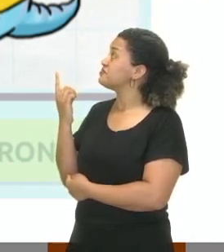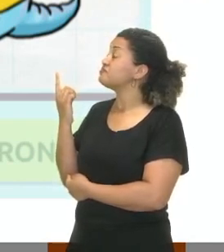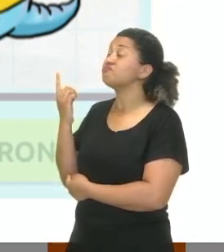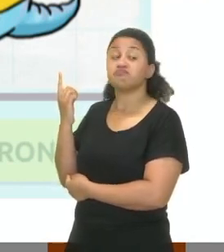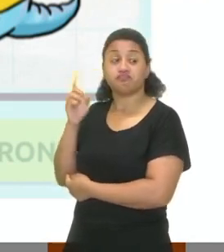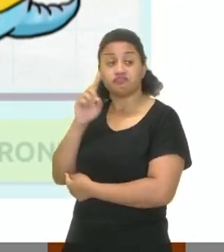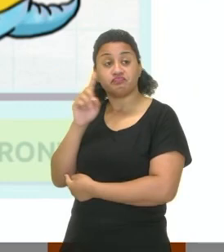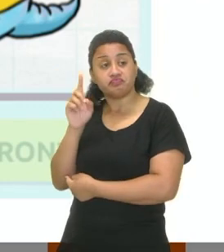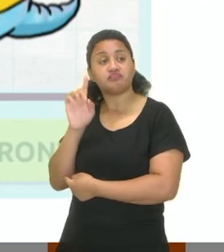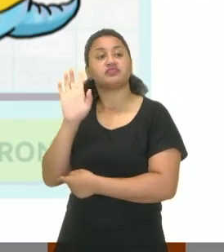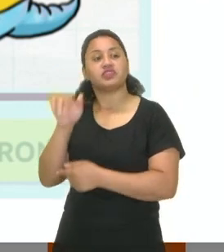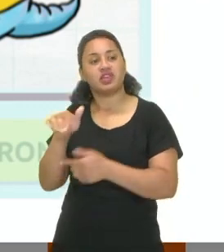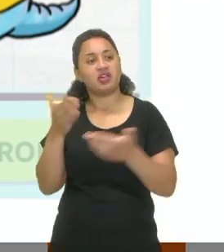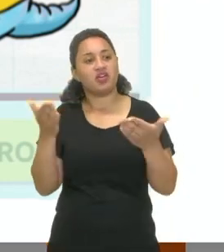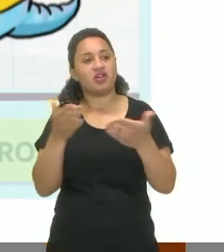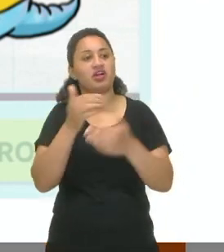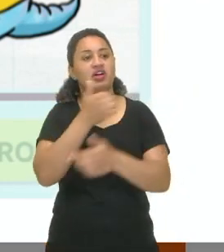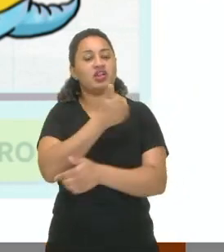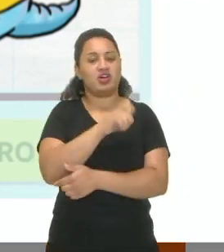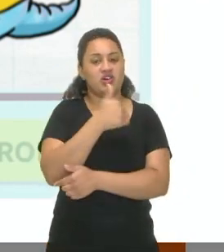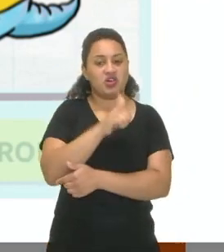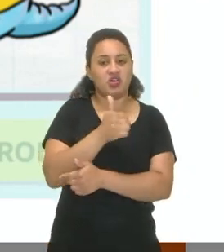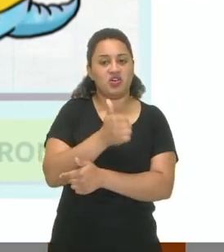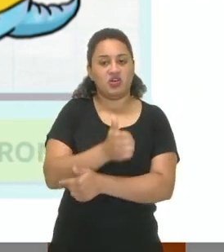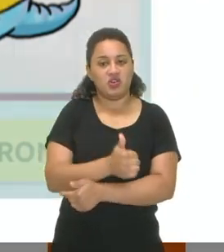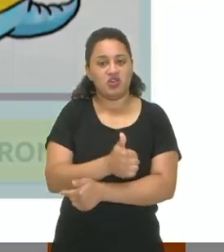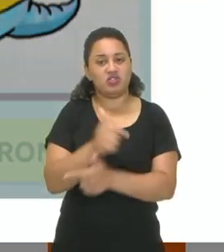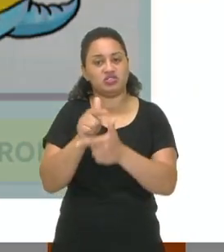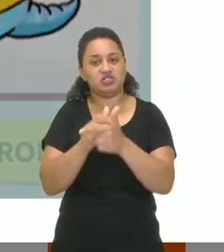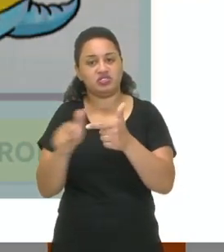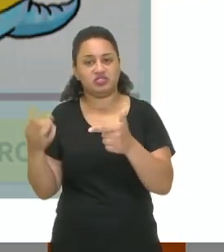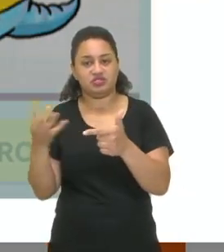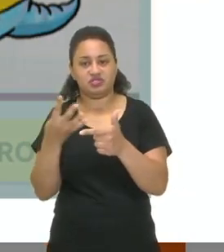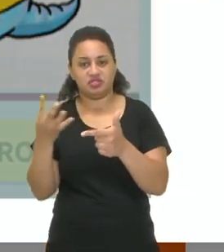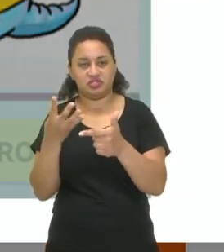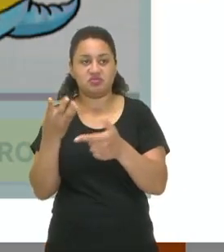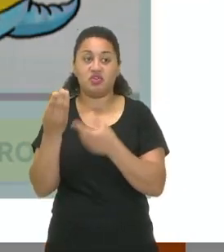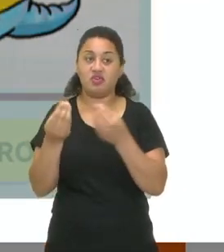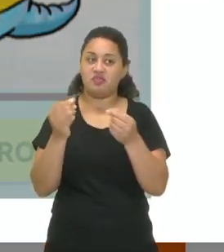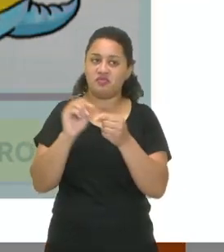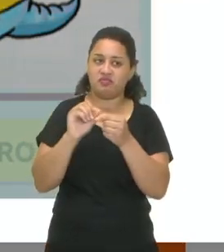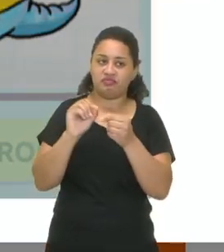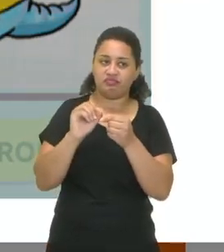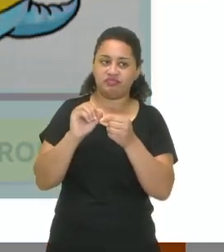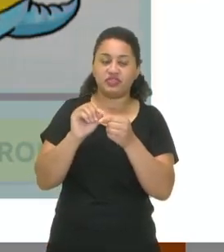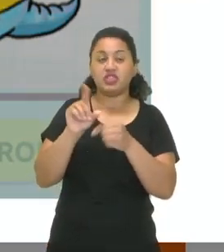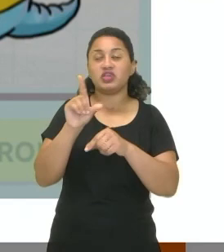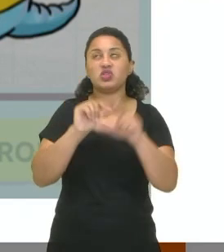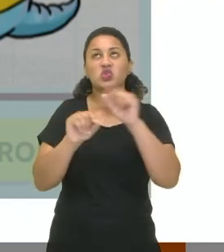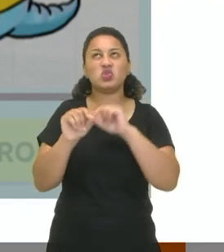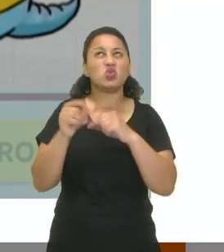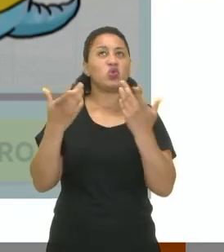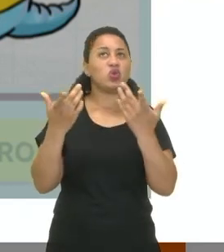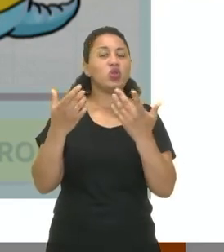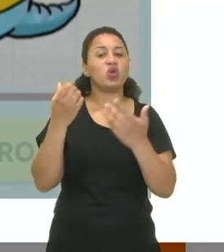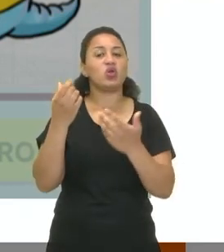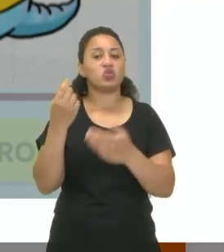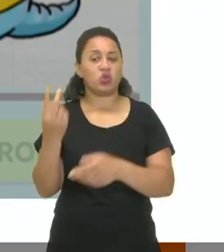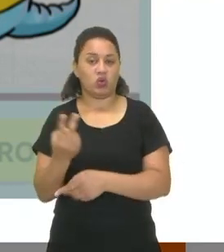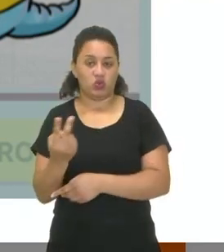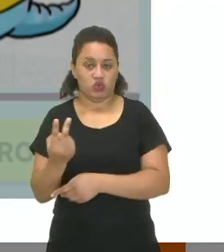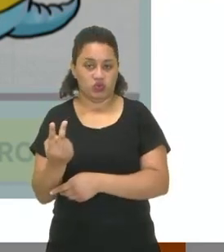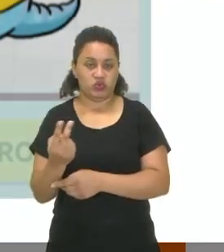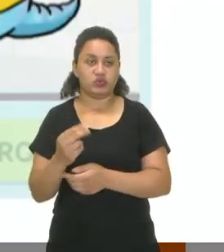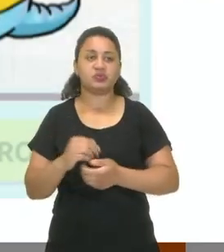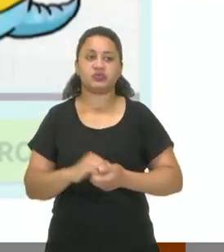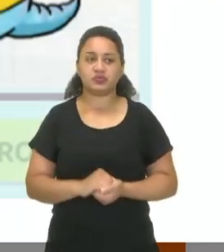a gente vai dividir, né? Novamente, agora só que é 11 por 4. Dividindo 11 por 4, a gente vai ter que multiplicar por 2, né? Porque